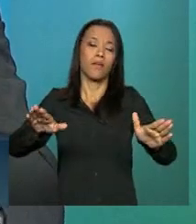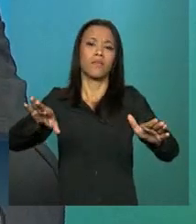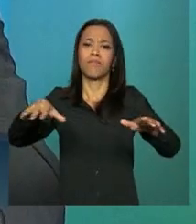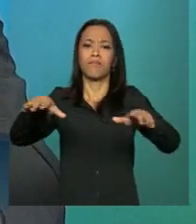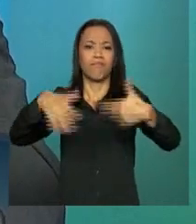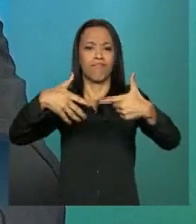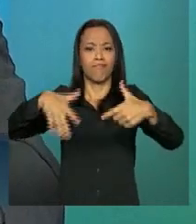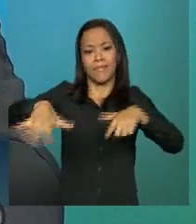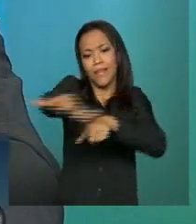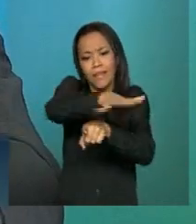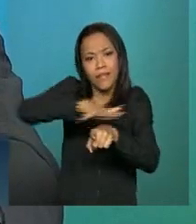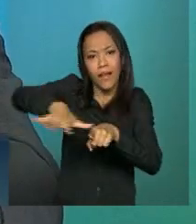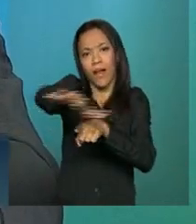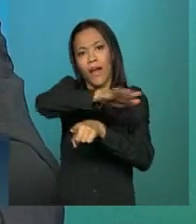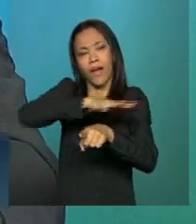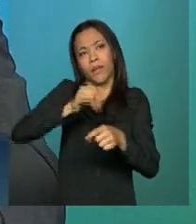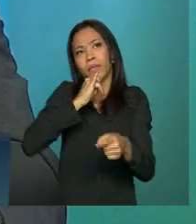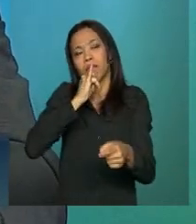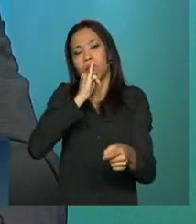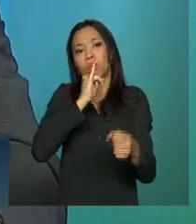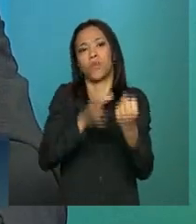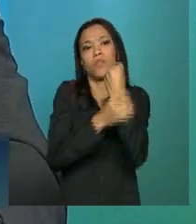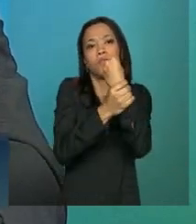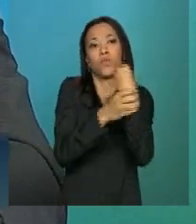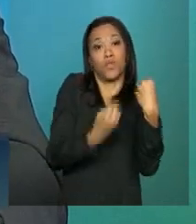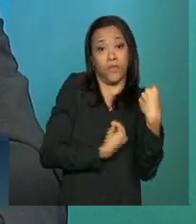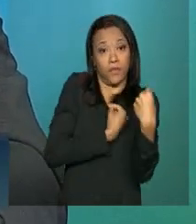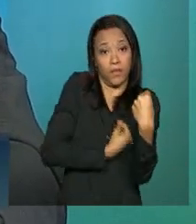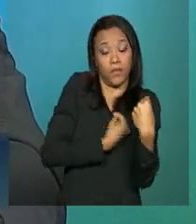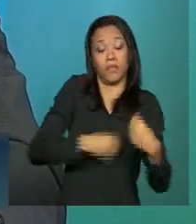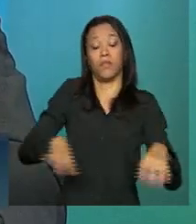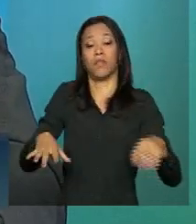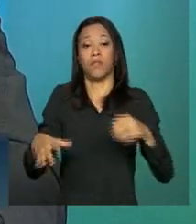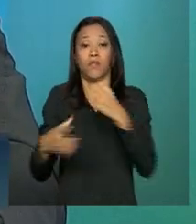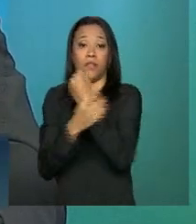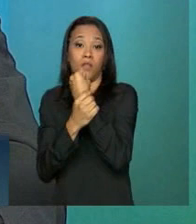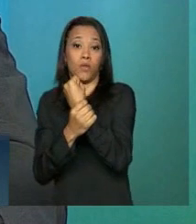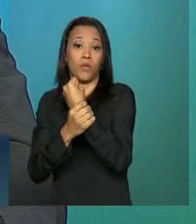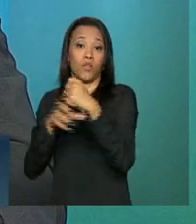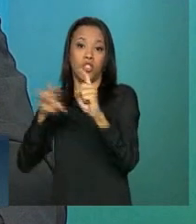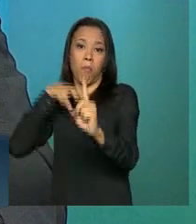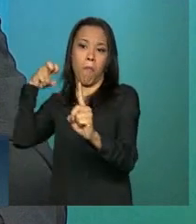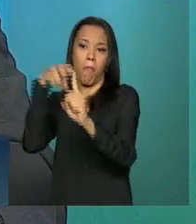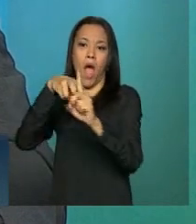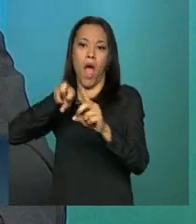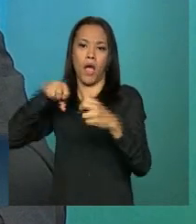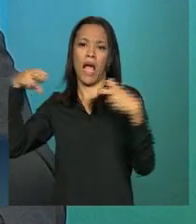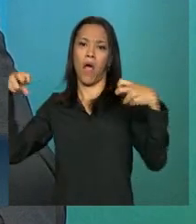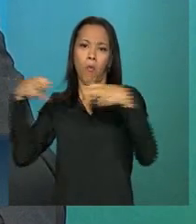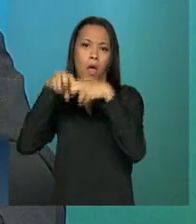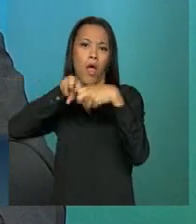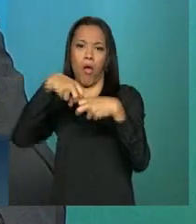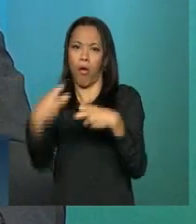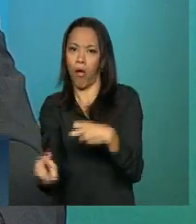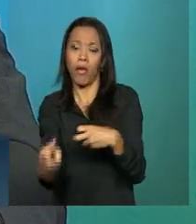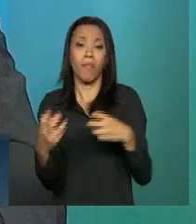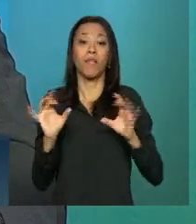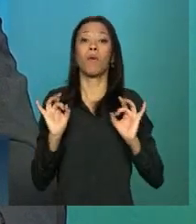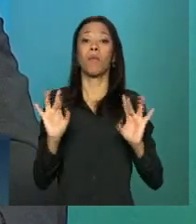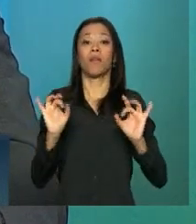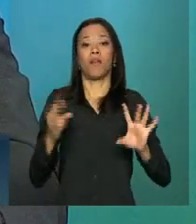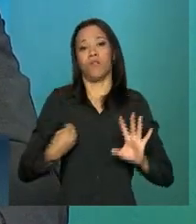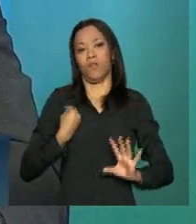todo tipo de seguro, tá certo? Seguro de vida, seguro de acidente, tem um efeito na qualidade de vida enorme.